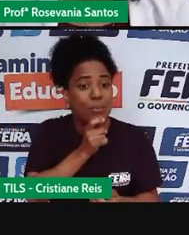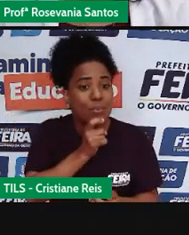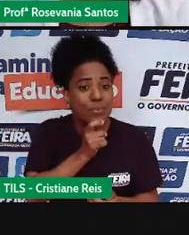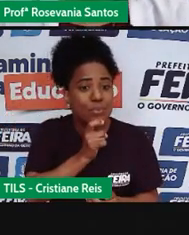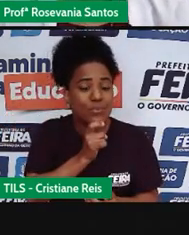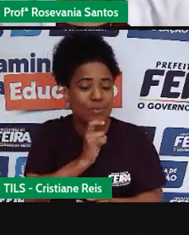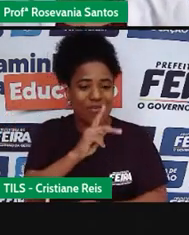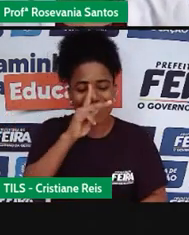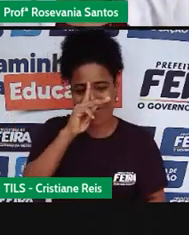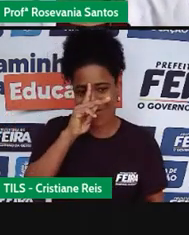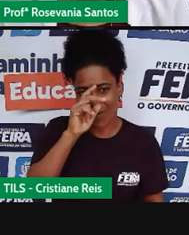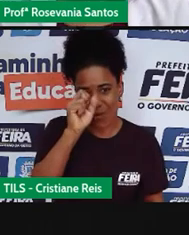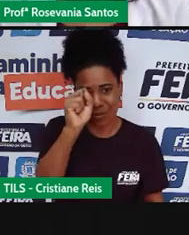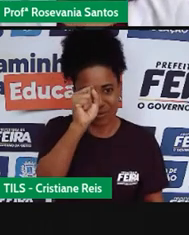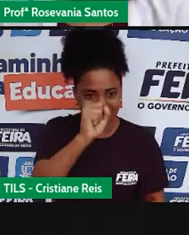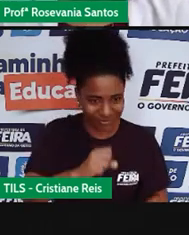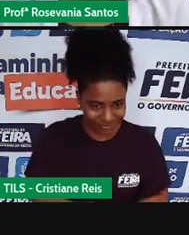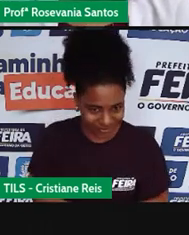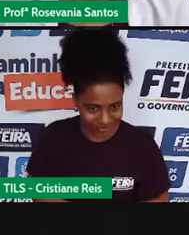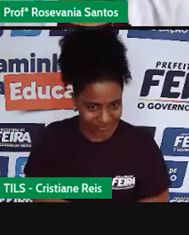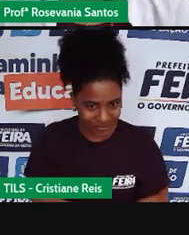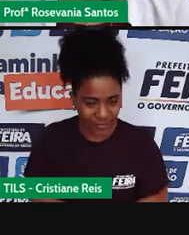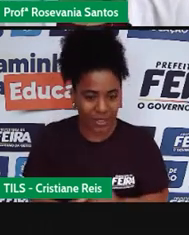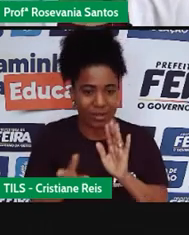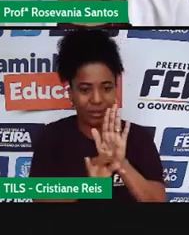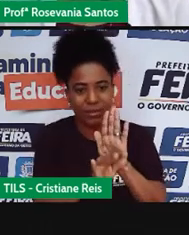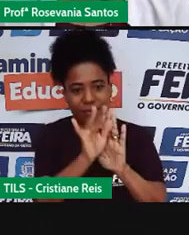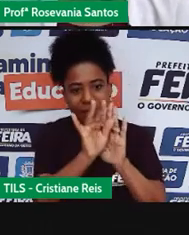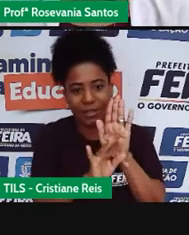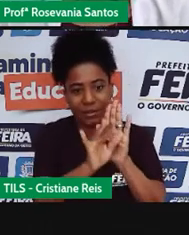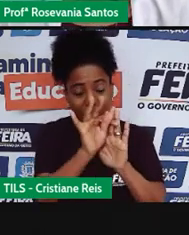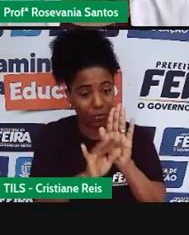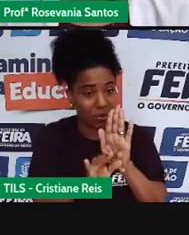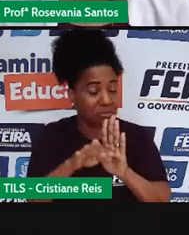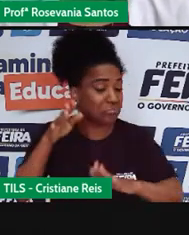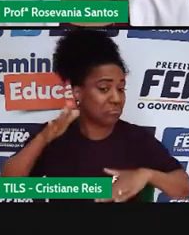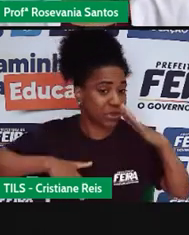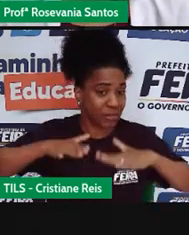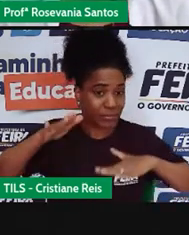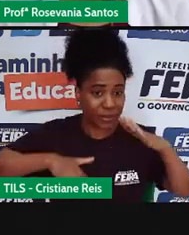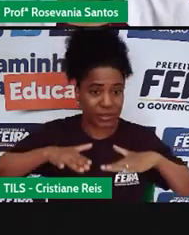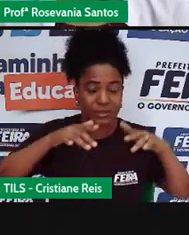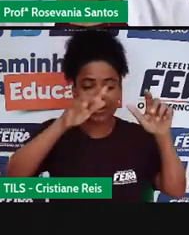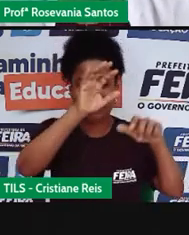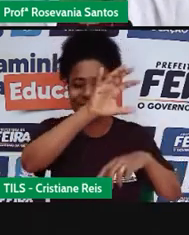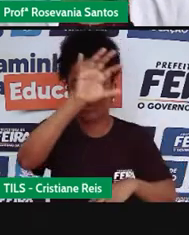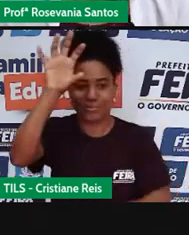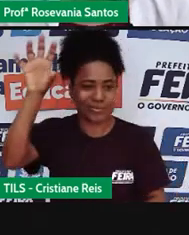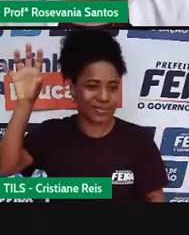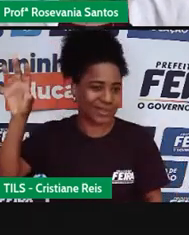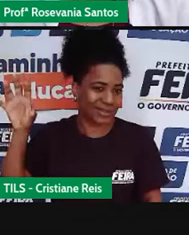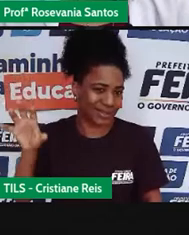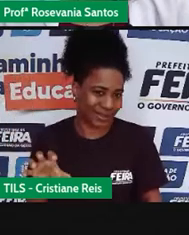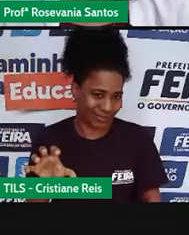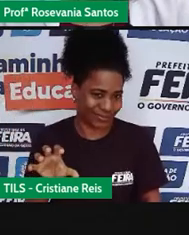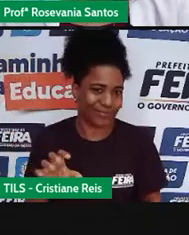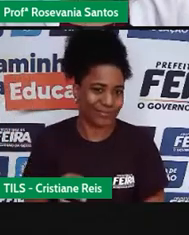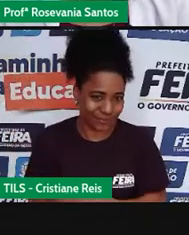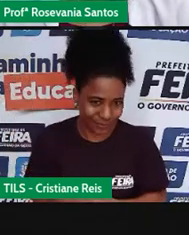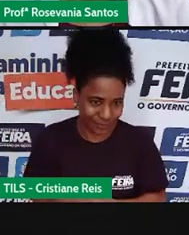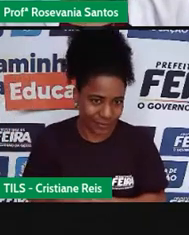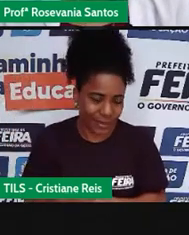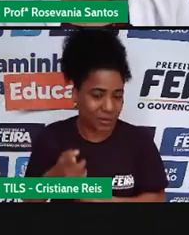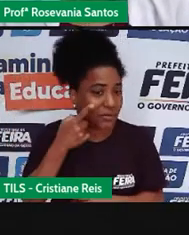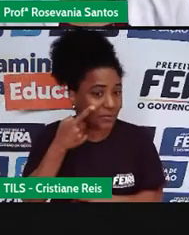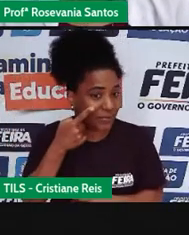a tendência é que seja frio mesmo, né? A depender lá da região, né, onde a gente está. Então, você vai perceber que